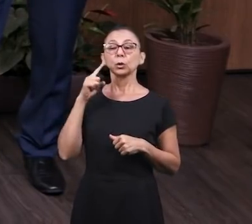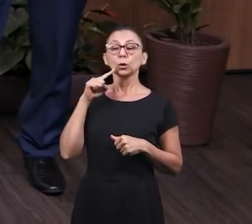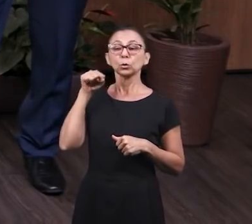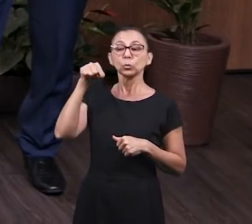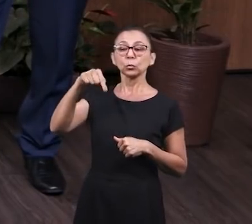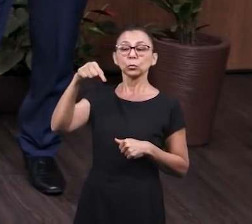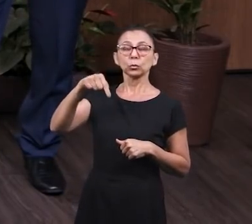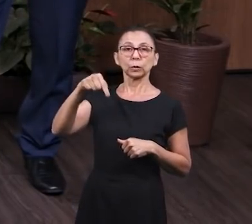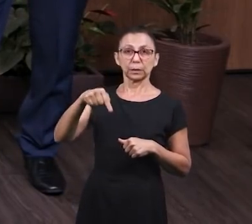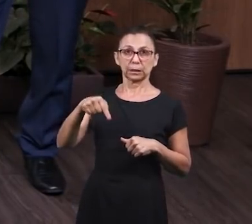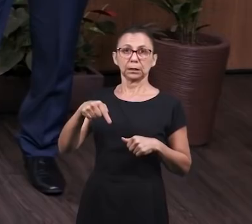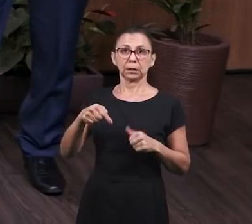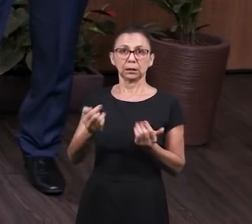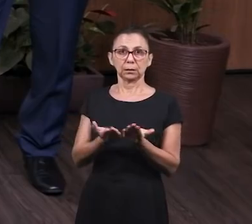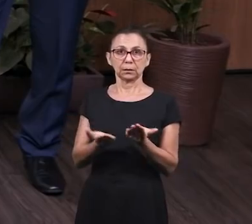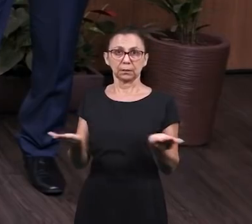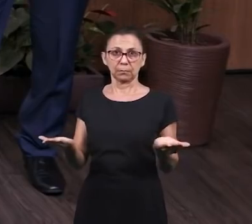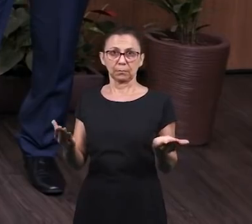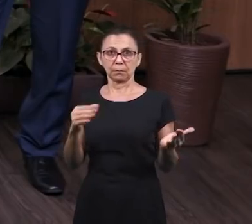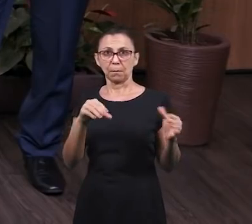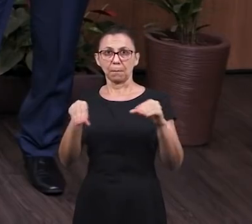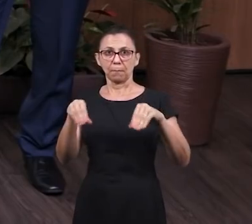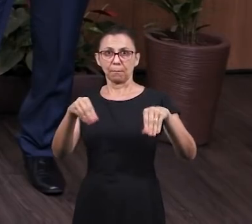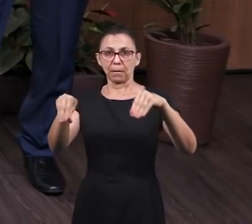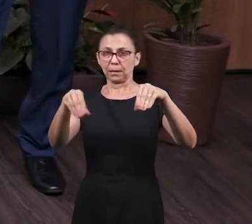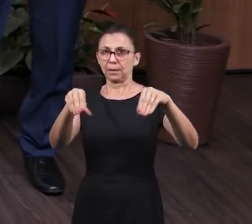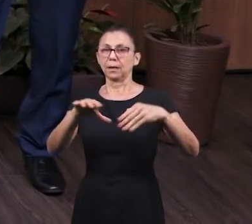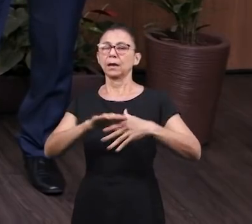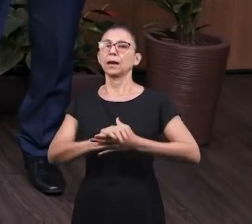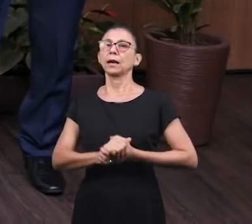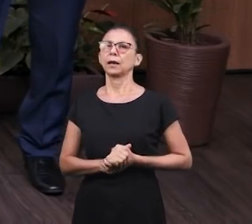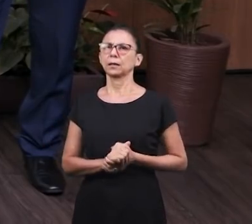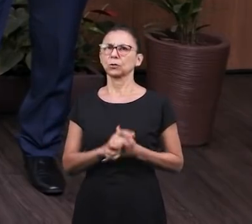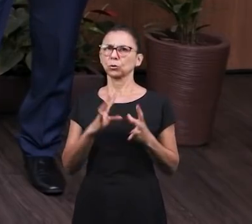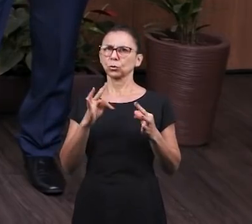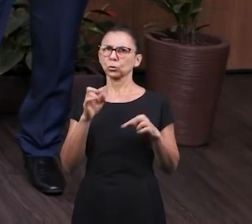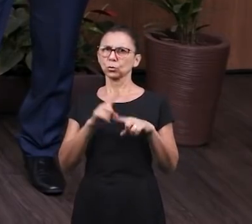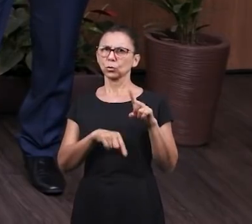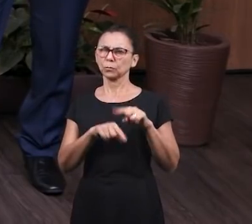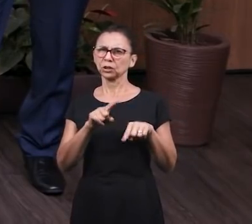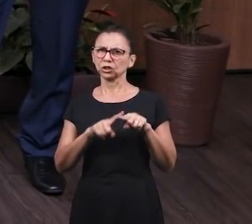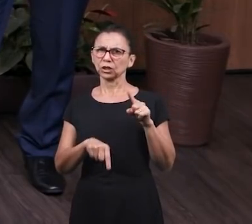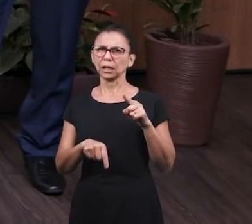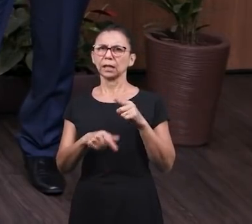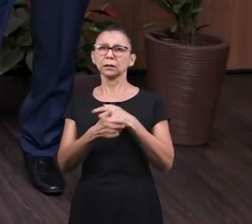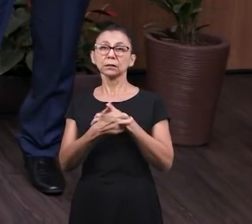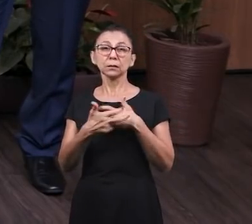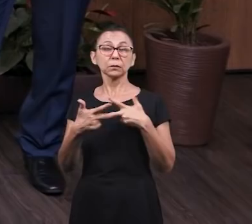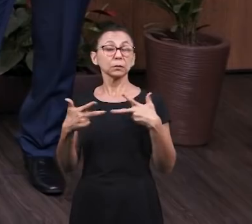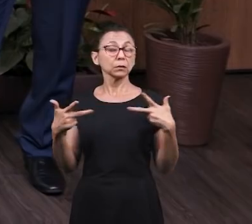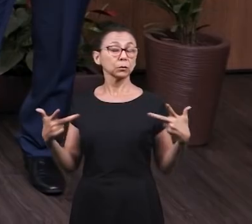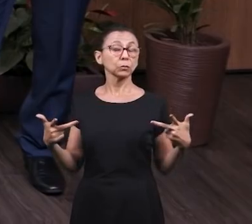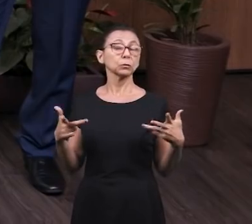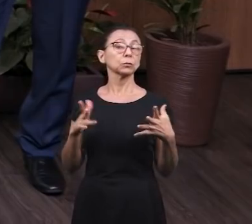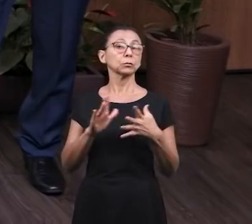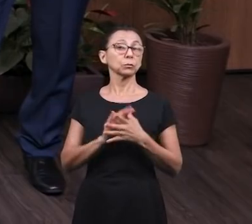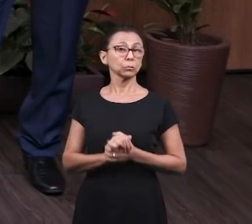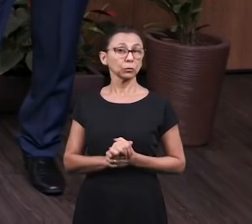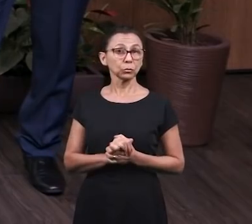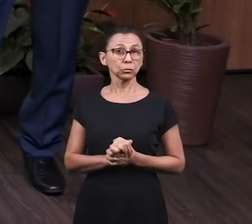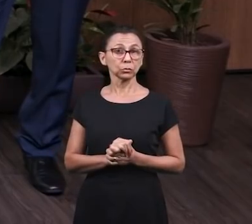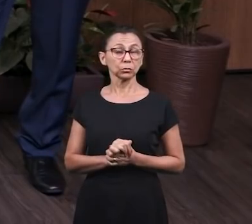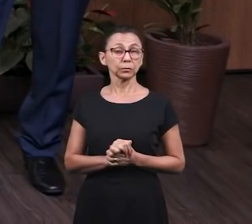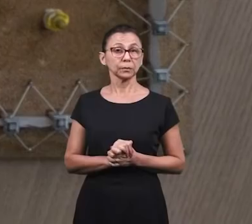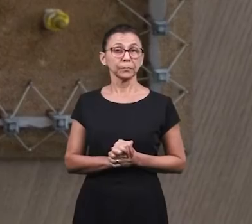utensílios que estão aqui nesta maquete ilustrativa e o caminho desde a entrada até o